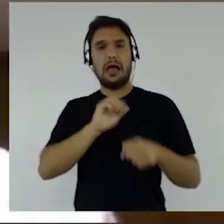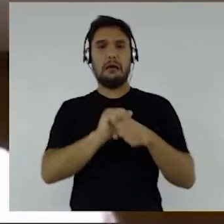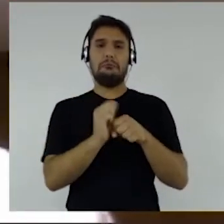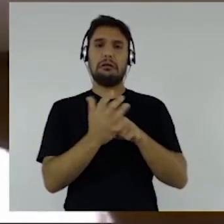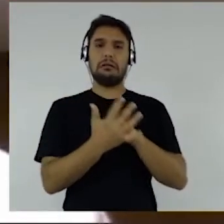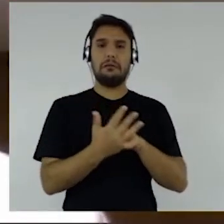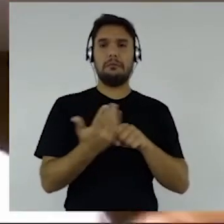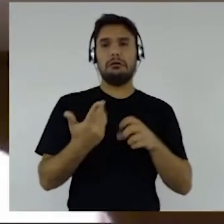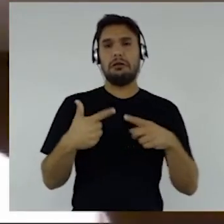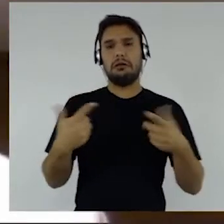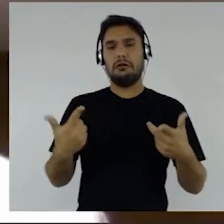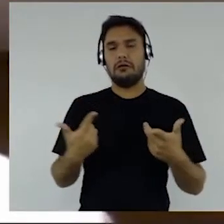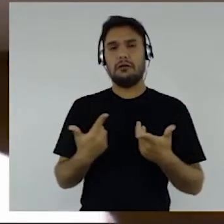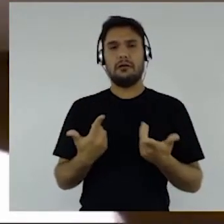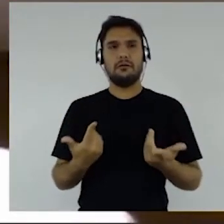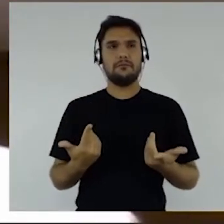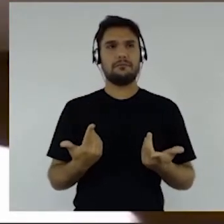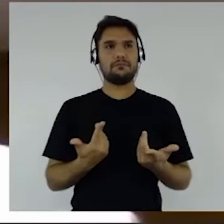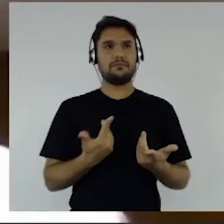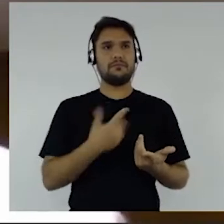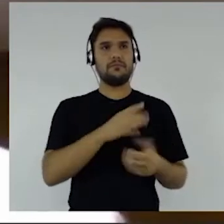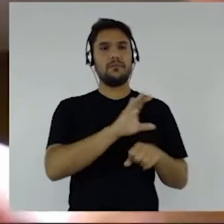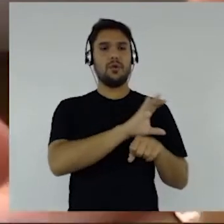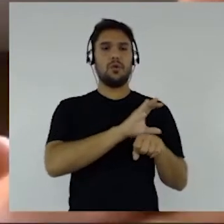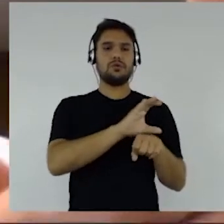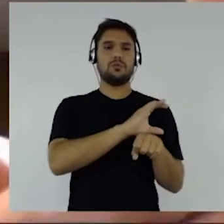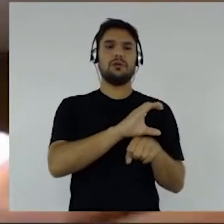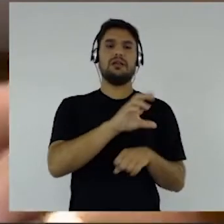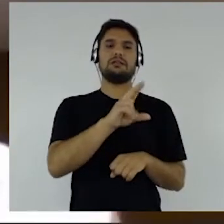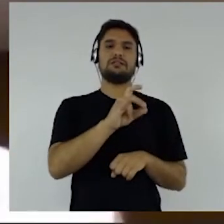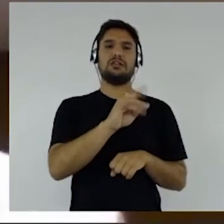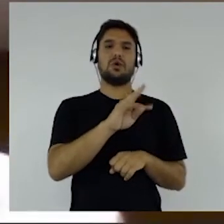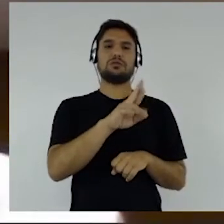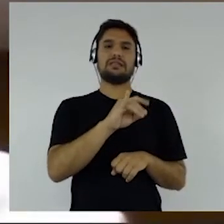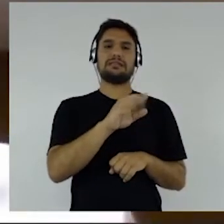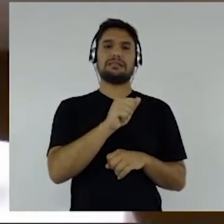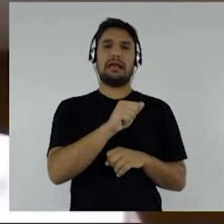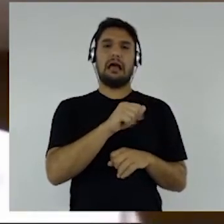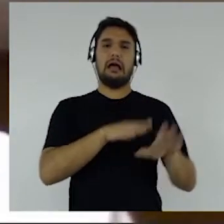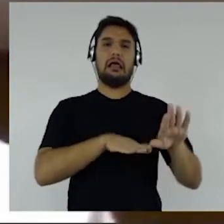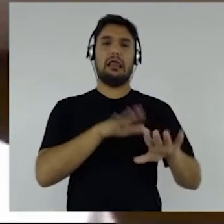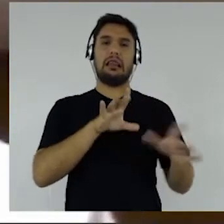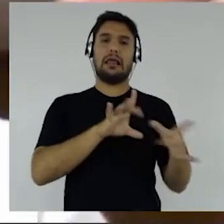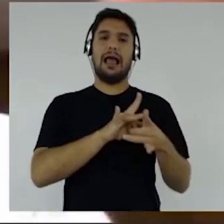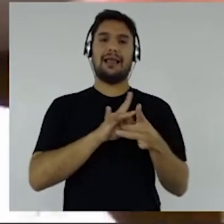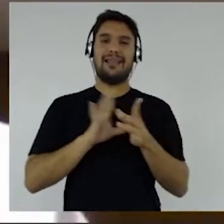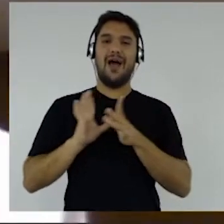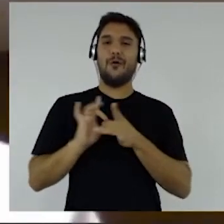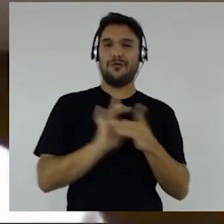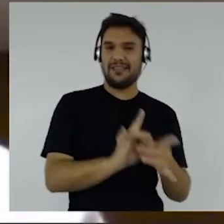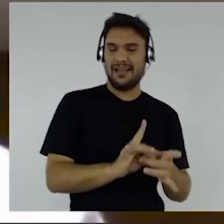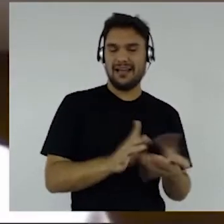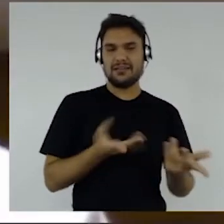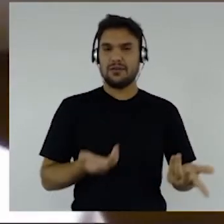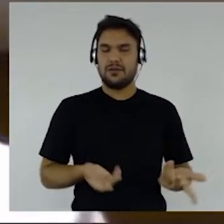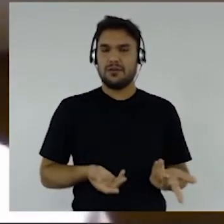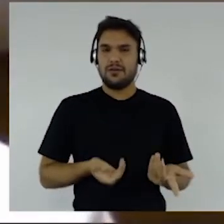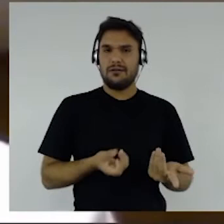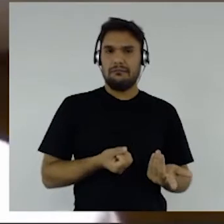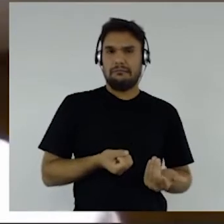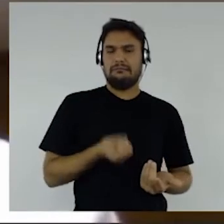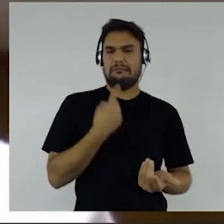do constitucionalismo circunstancial, acho que seria essa a expressão. Então, Dani, diante